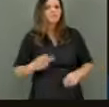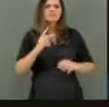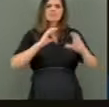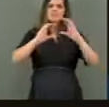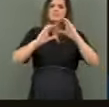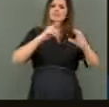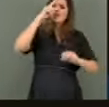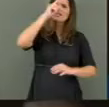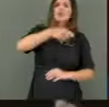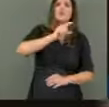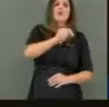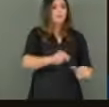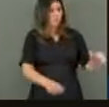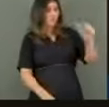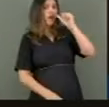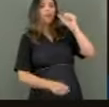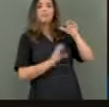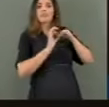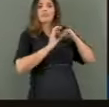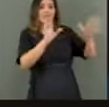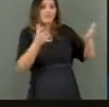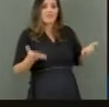de fato, todo a.